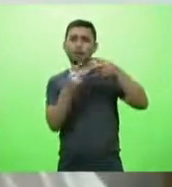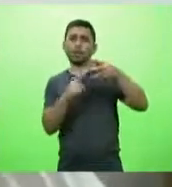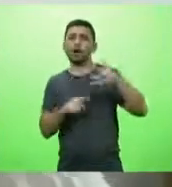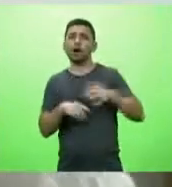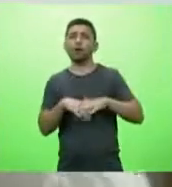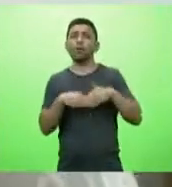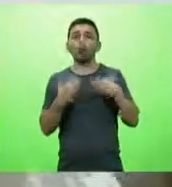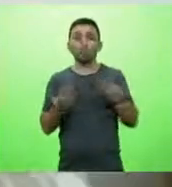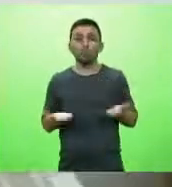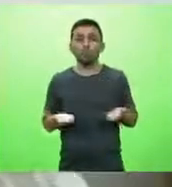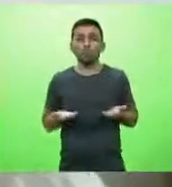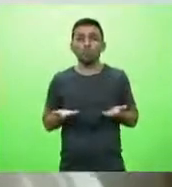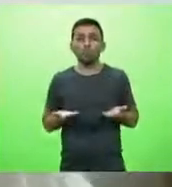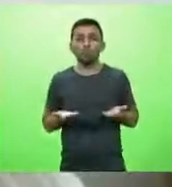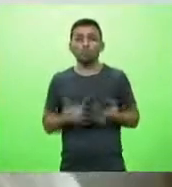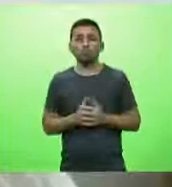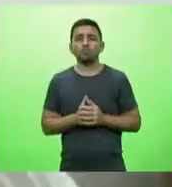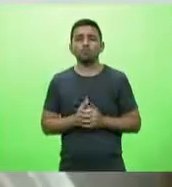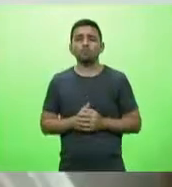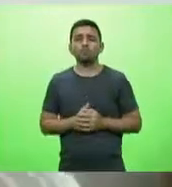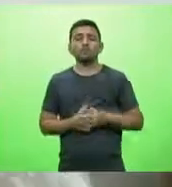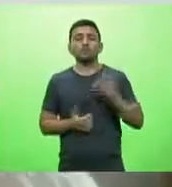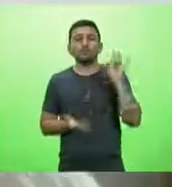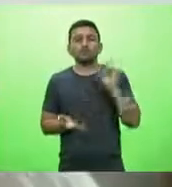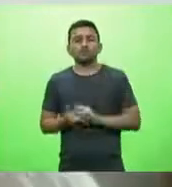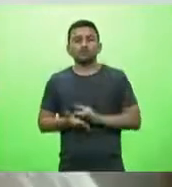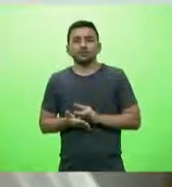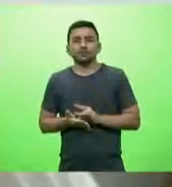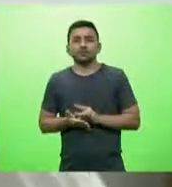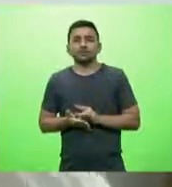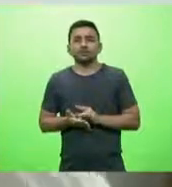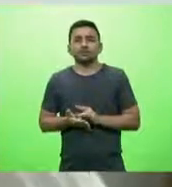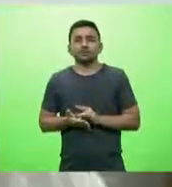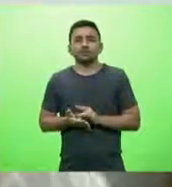e qual é, de fato, né,